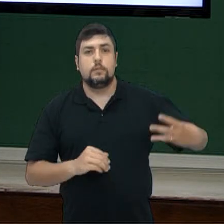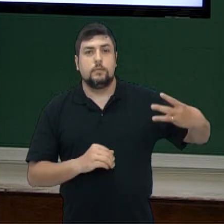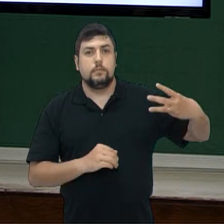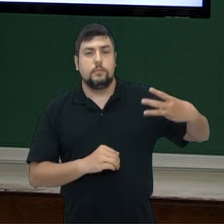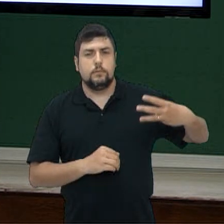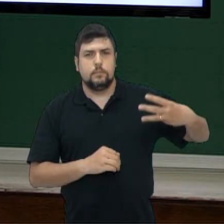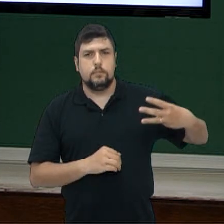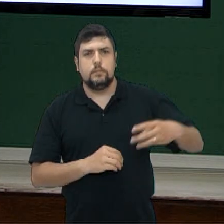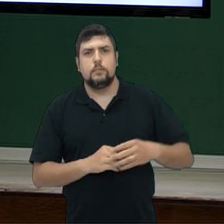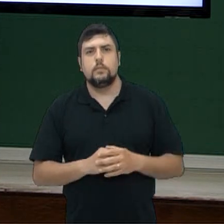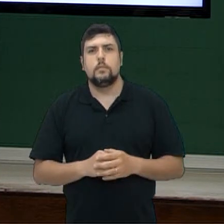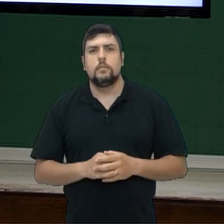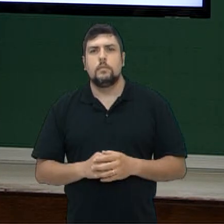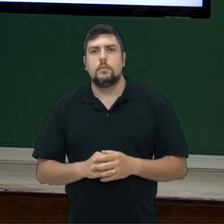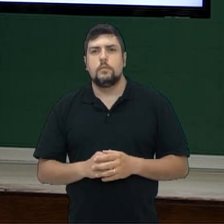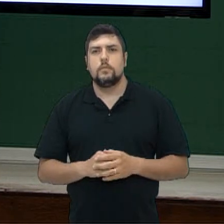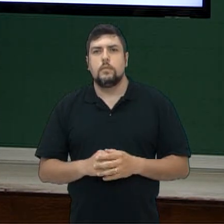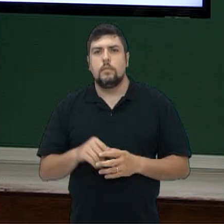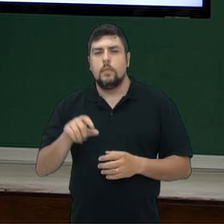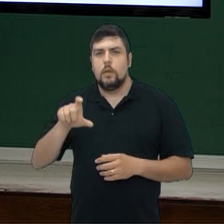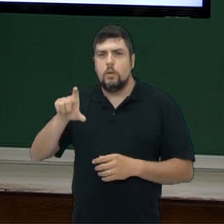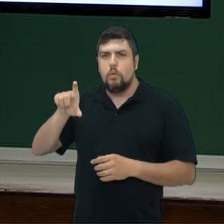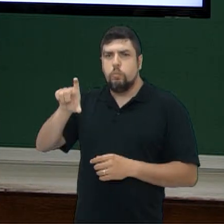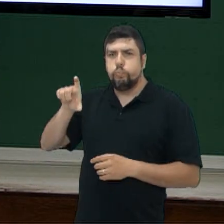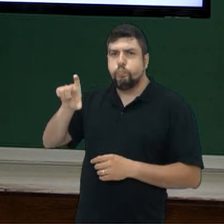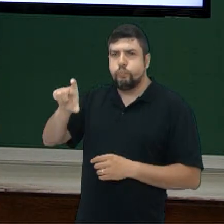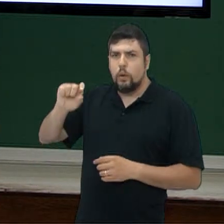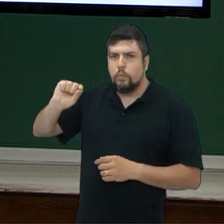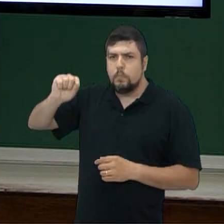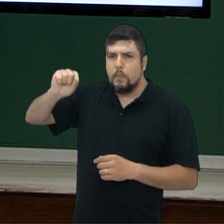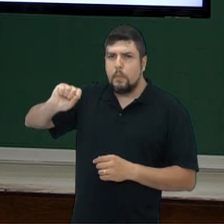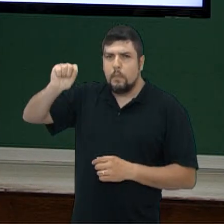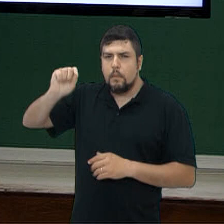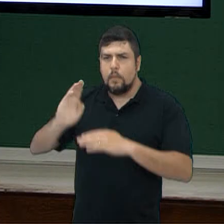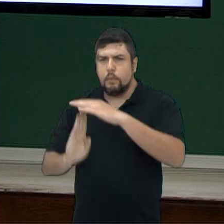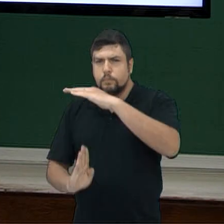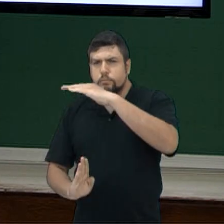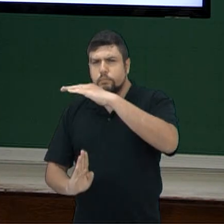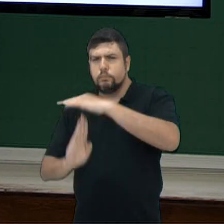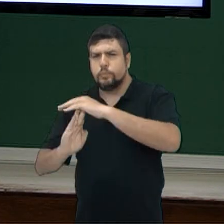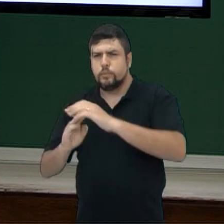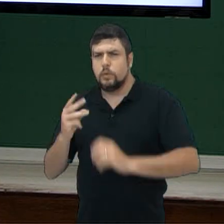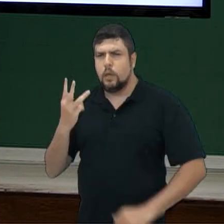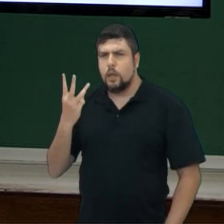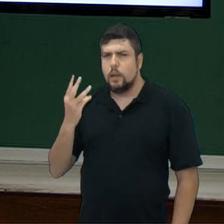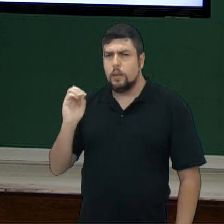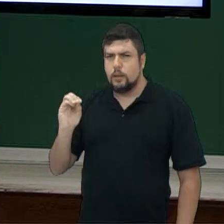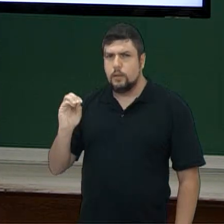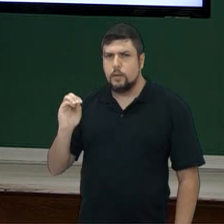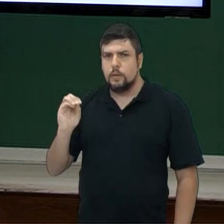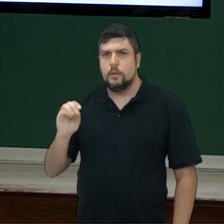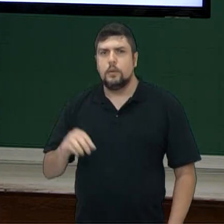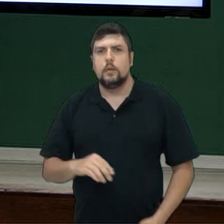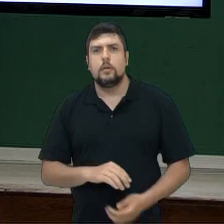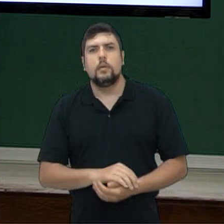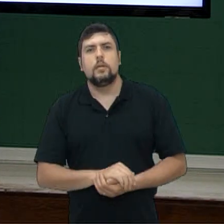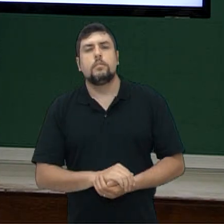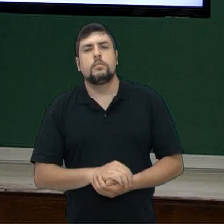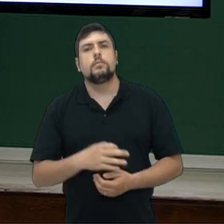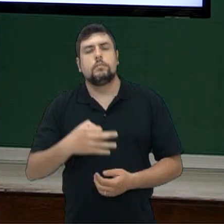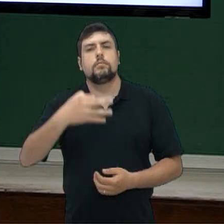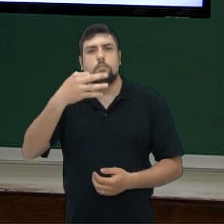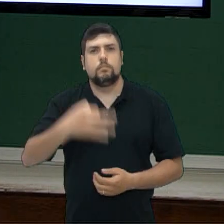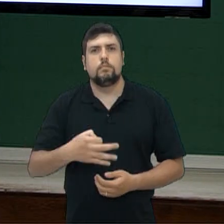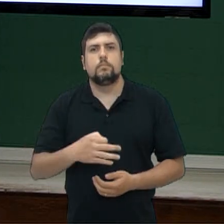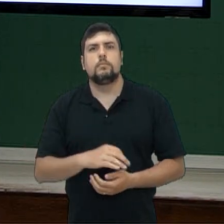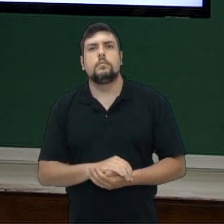3. 30 amperes, né, é o máximo de corrente que pode passar um disjuntor. Bom, essa está correta,